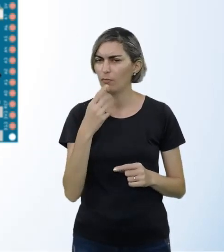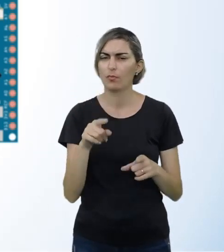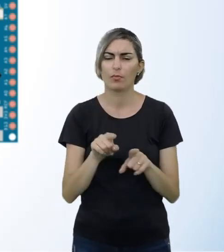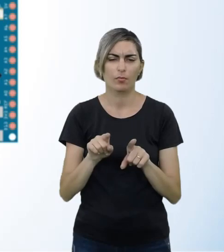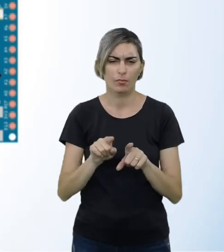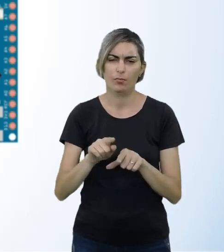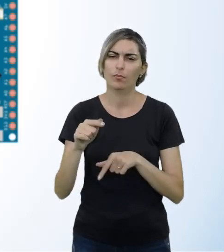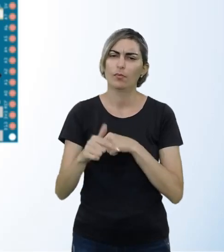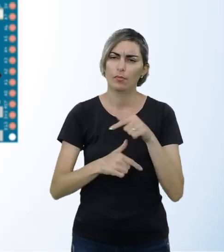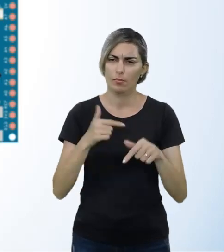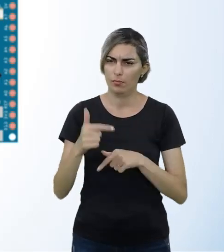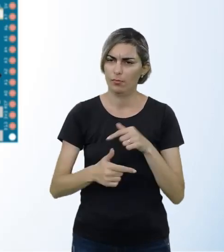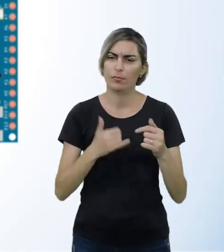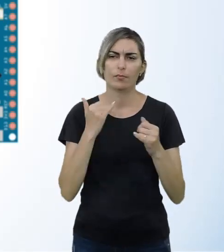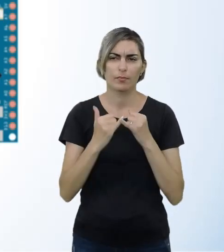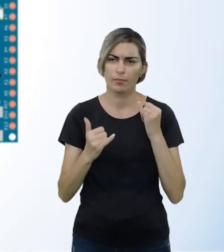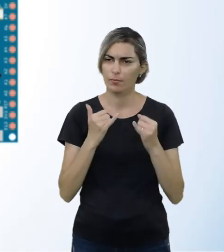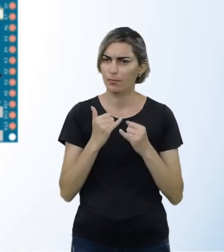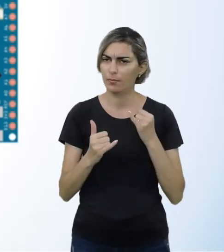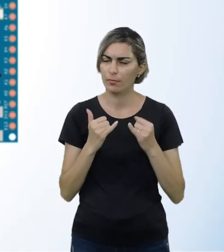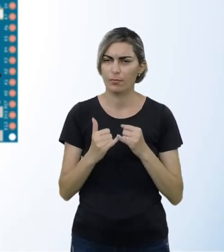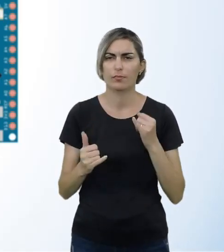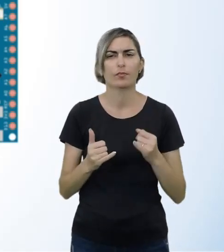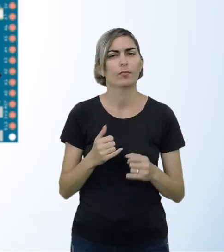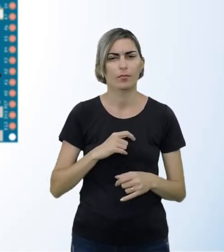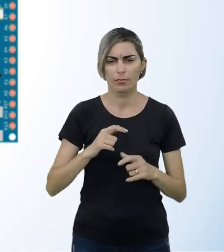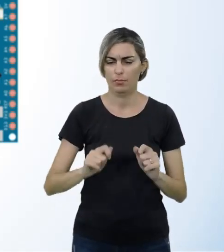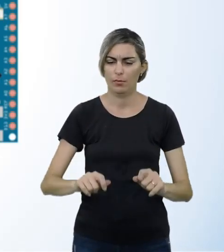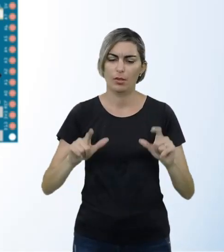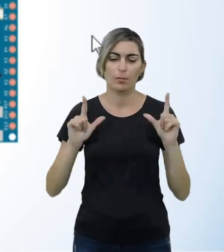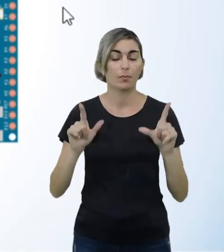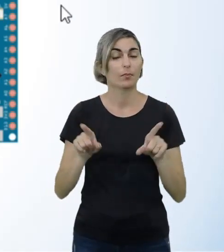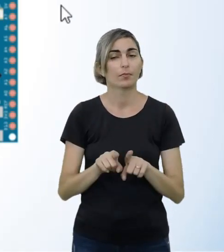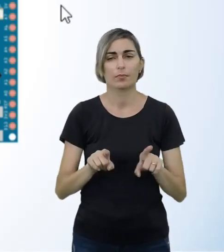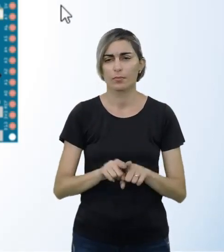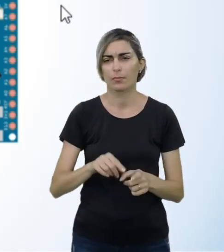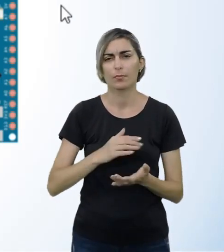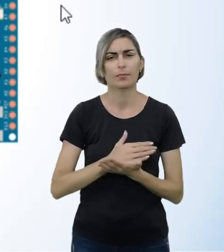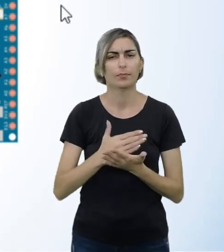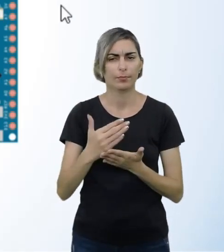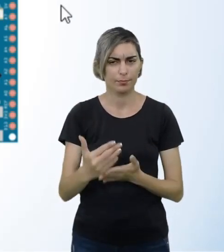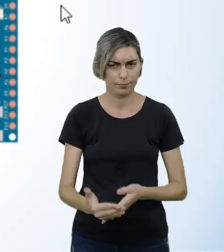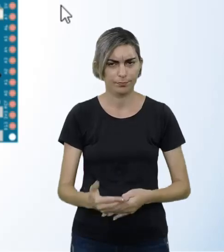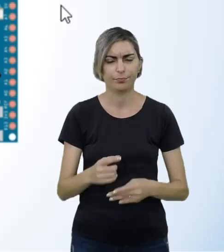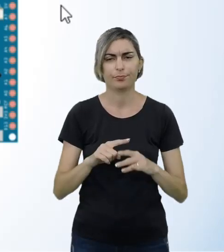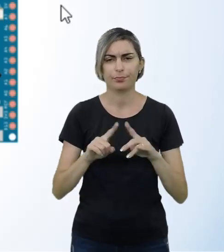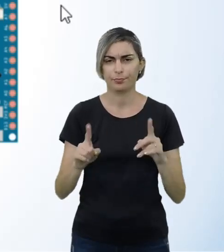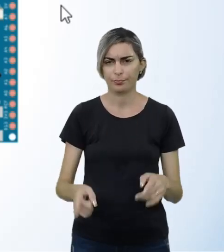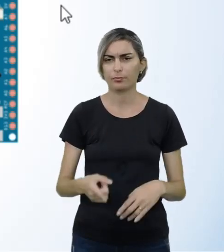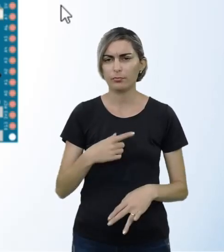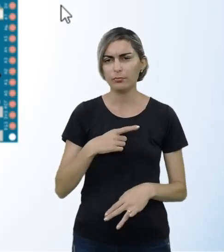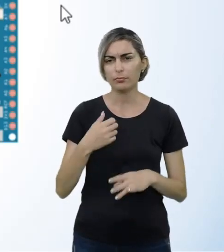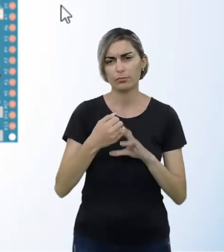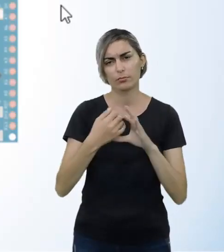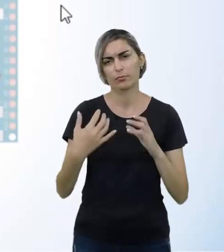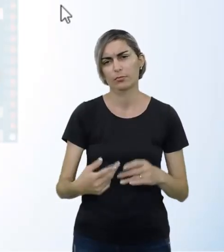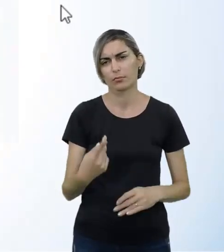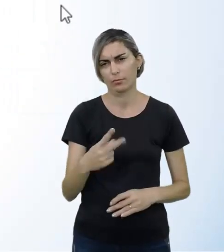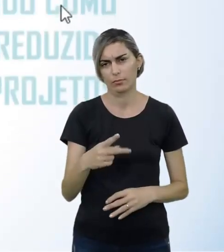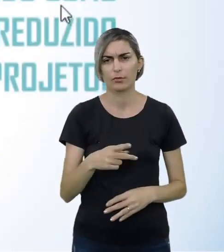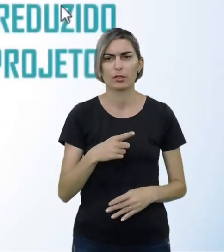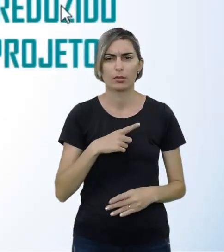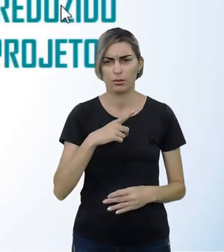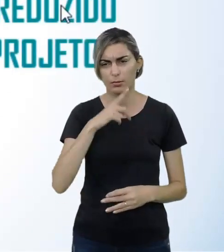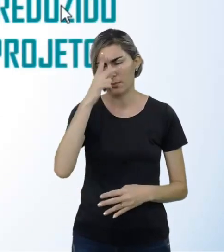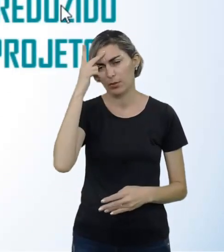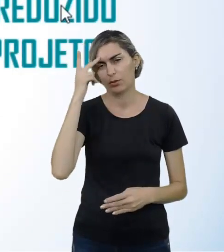também para se trabalhar, como eu falei, ele se assemelha ao Arduino Uno, então é uma placa boa também para quem está começando, mas a principal característica dela é ter